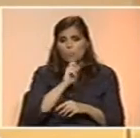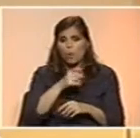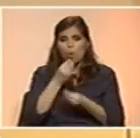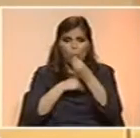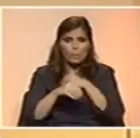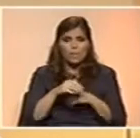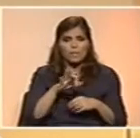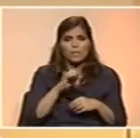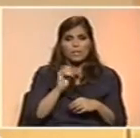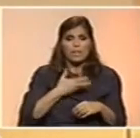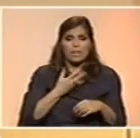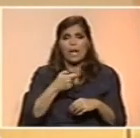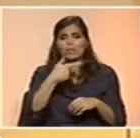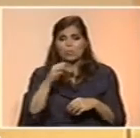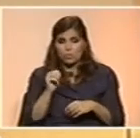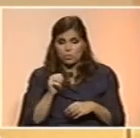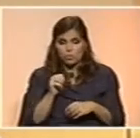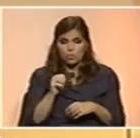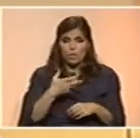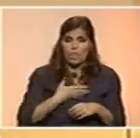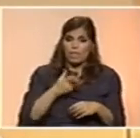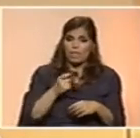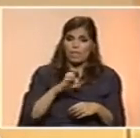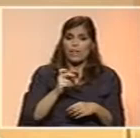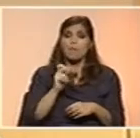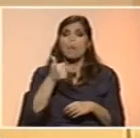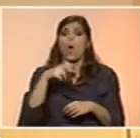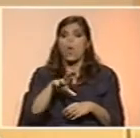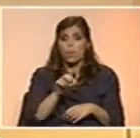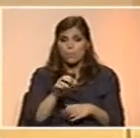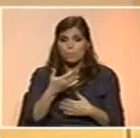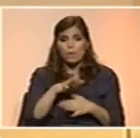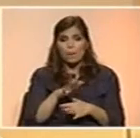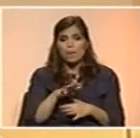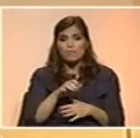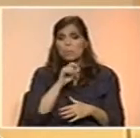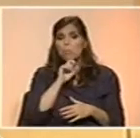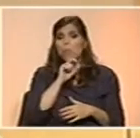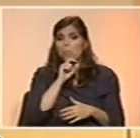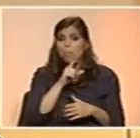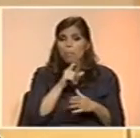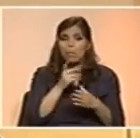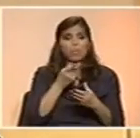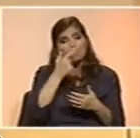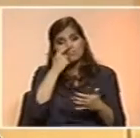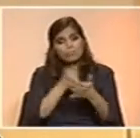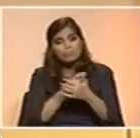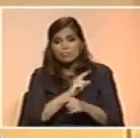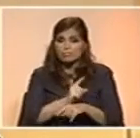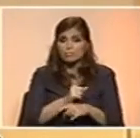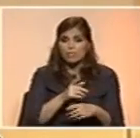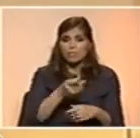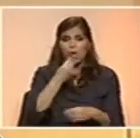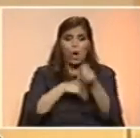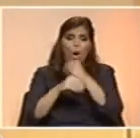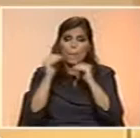mas pela questão que eu estava a dizer, o facto de serem normalmente hidratos de carbono mais complexos, mais Sim. fibras, mais saciados, ou seja, em princípio ingerem